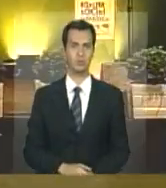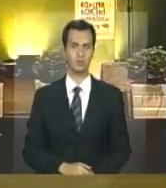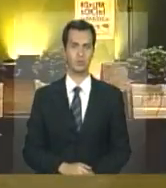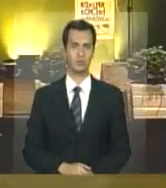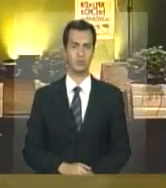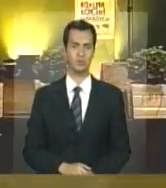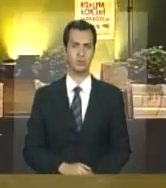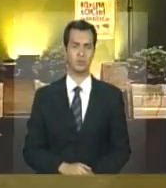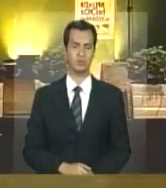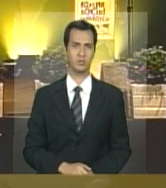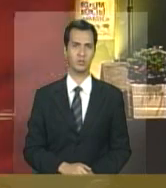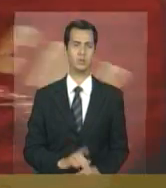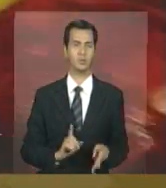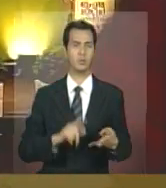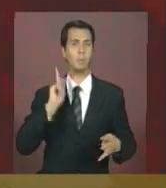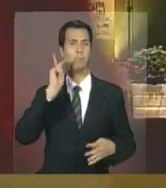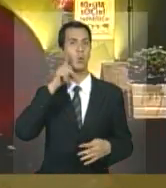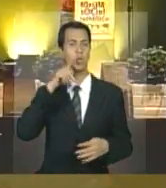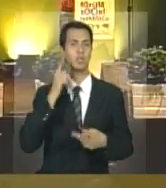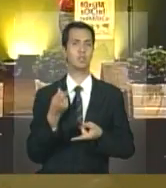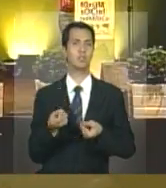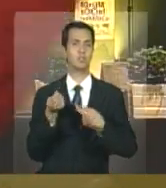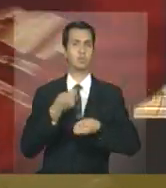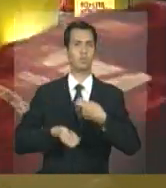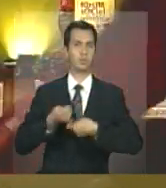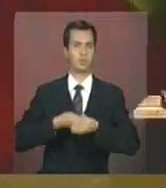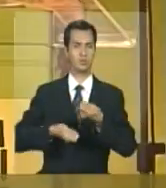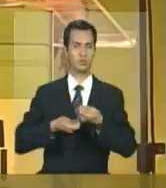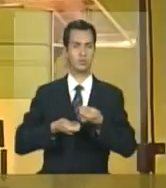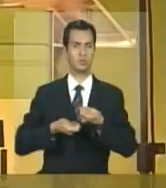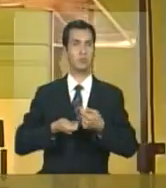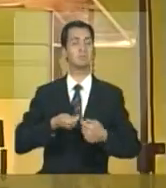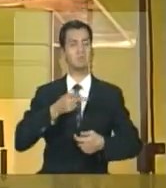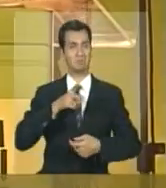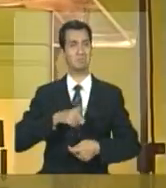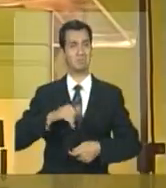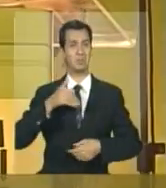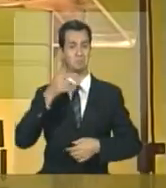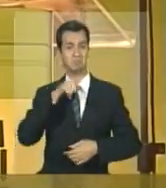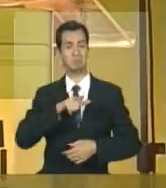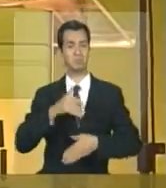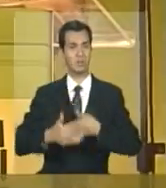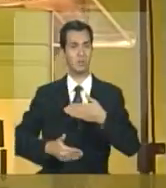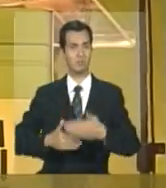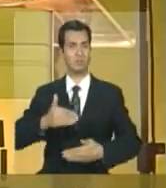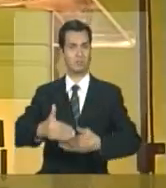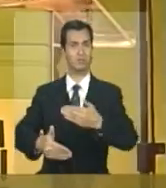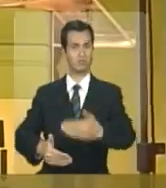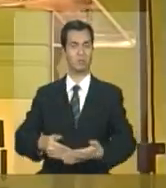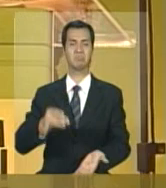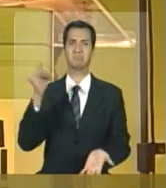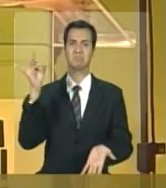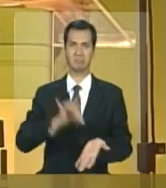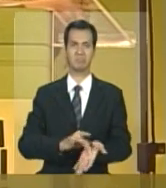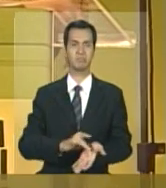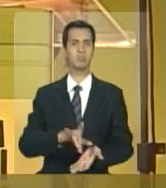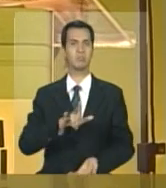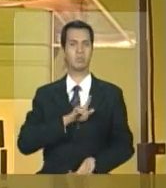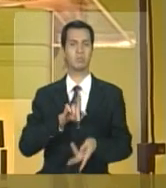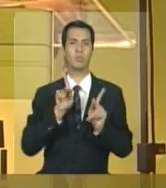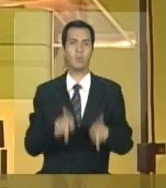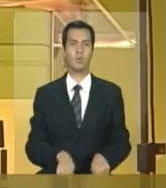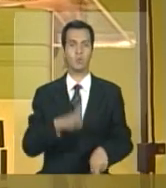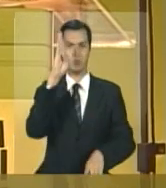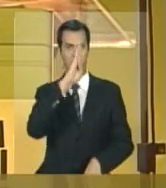Política econômica, na minha opinião, que avança e que garante com certeza que a